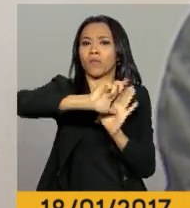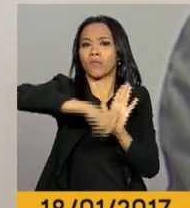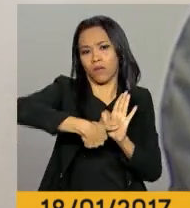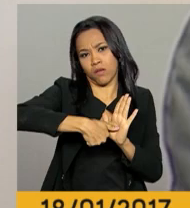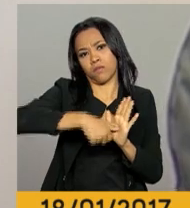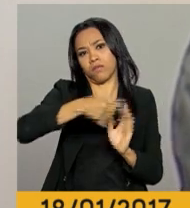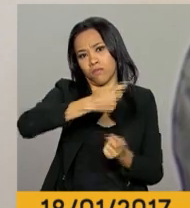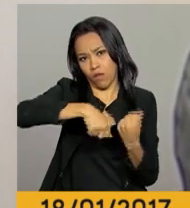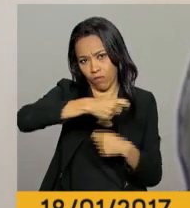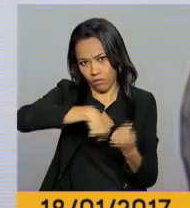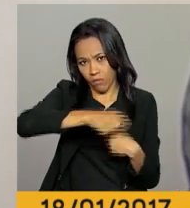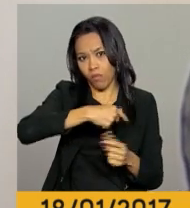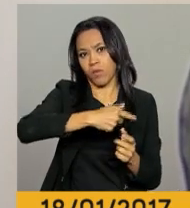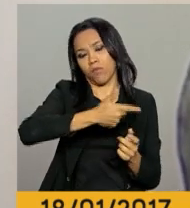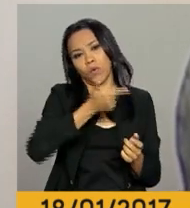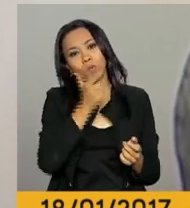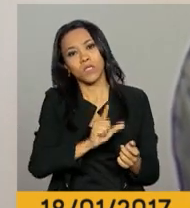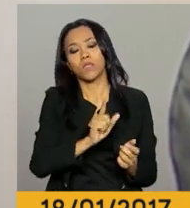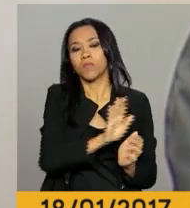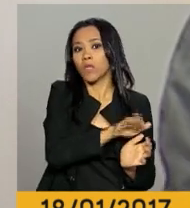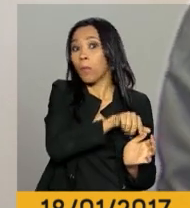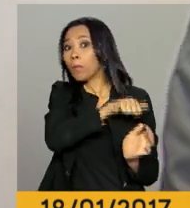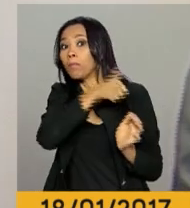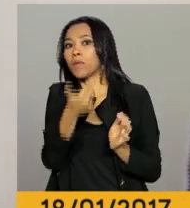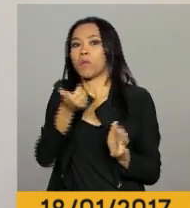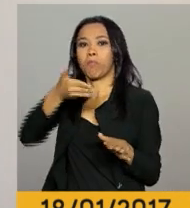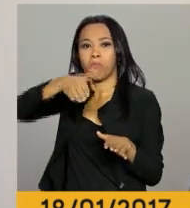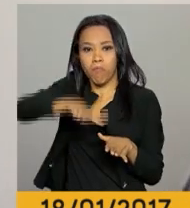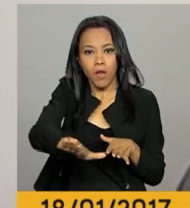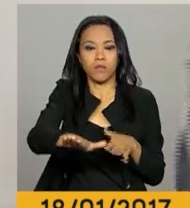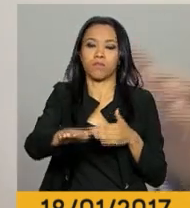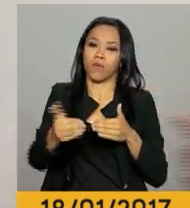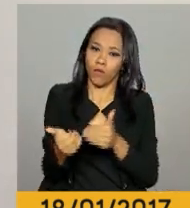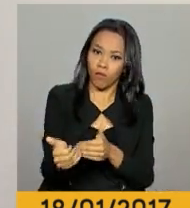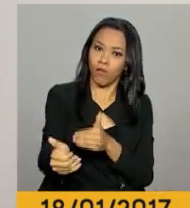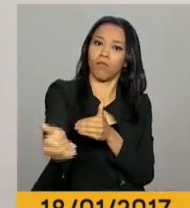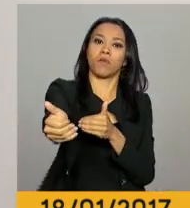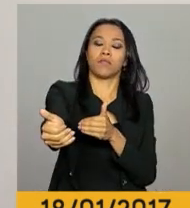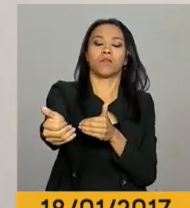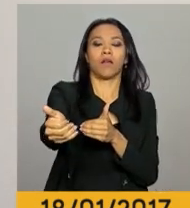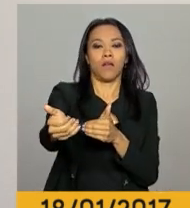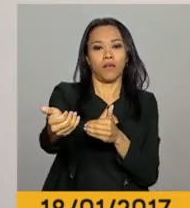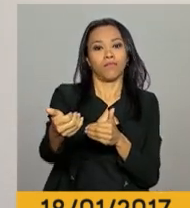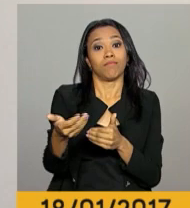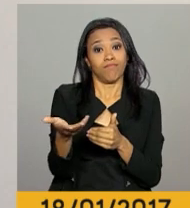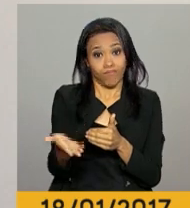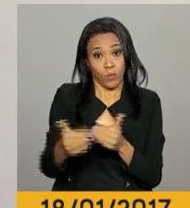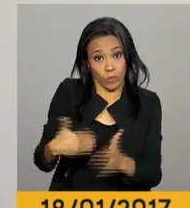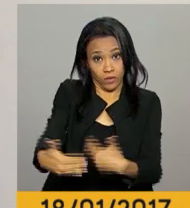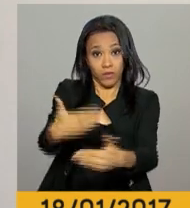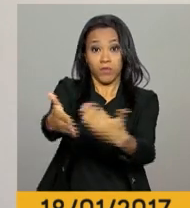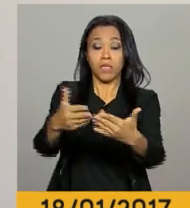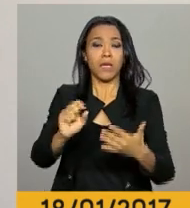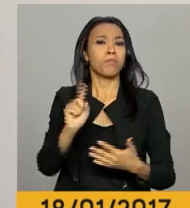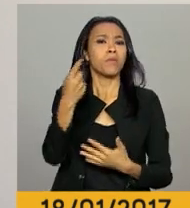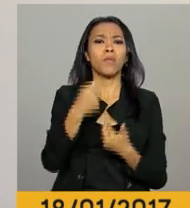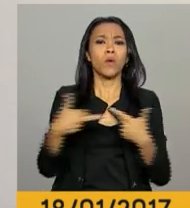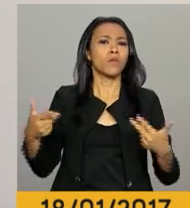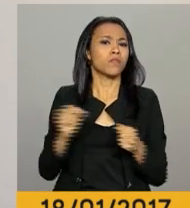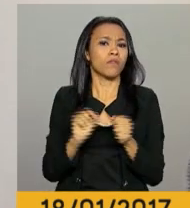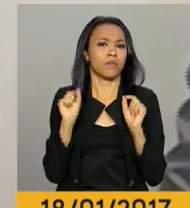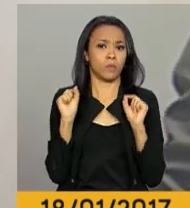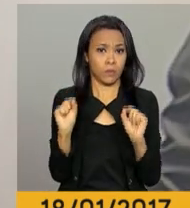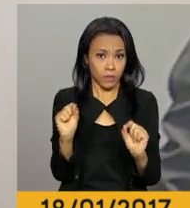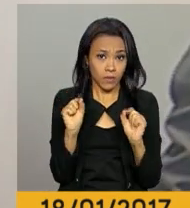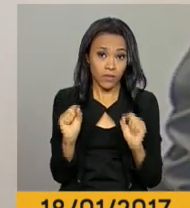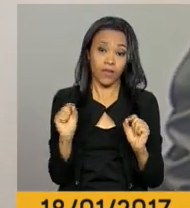estamos dando para obter o crescimento Quando se inicia o primeiro passo do crescimento A primeira coisa que se faz é